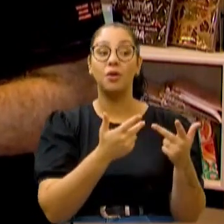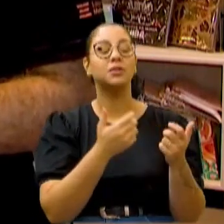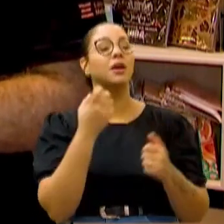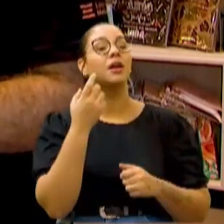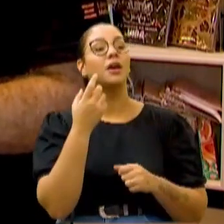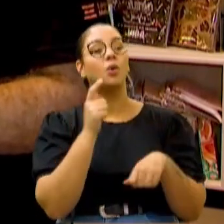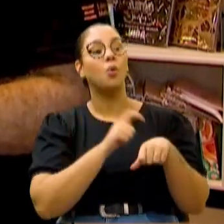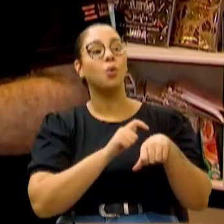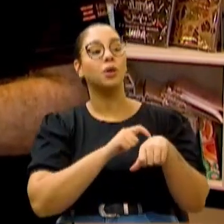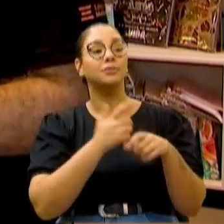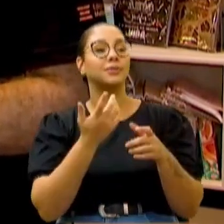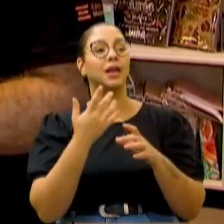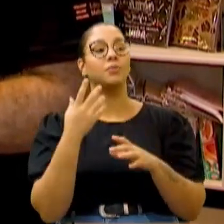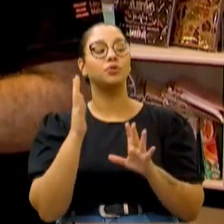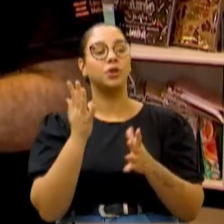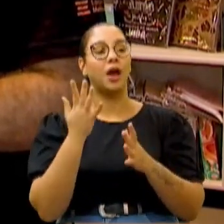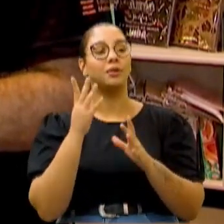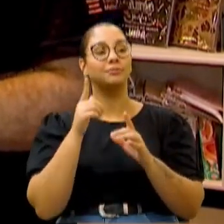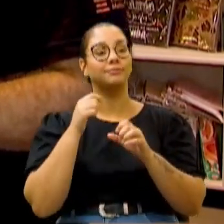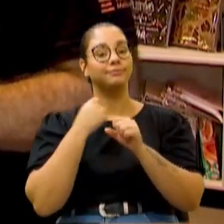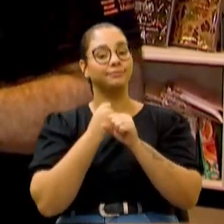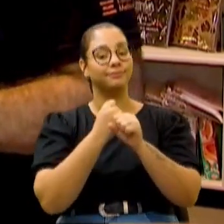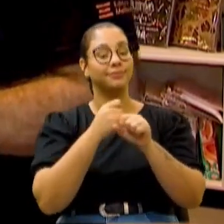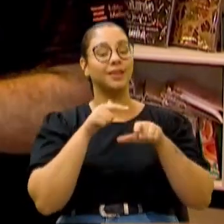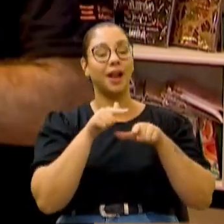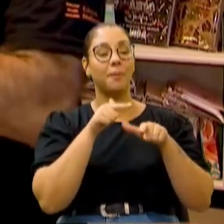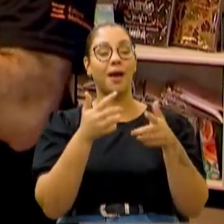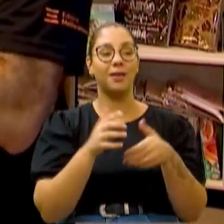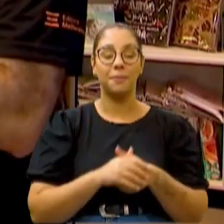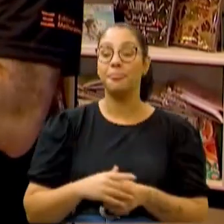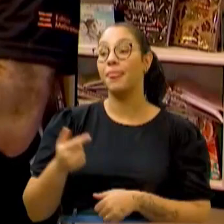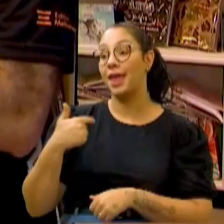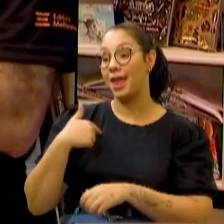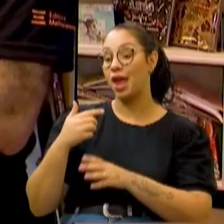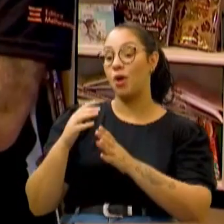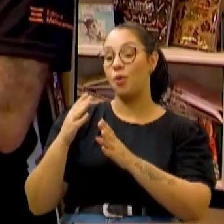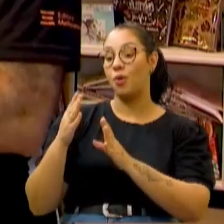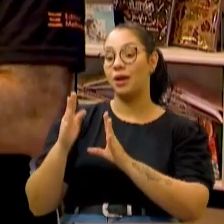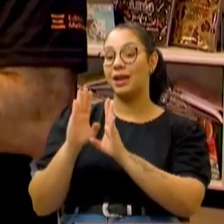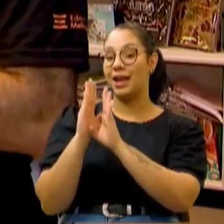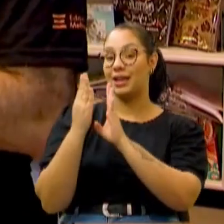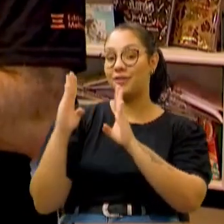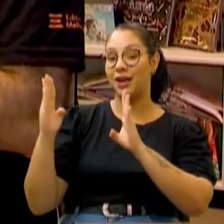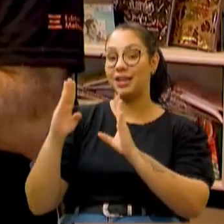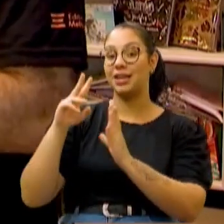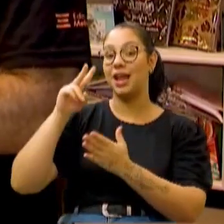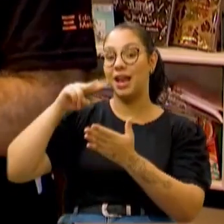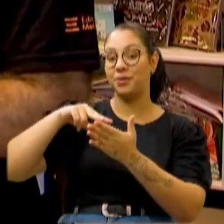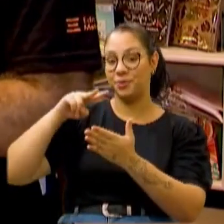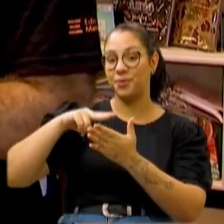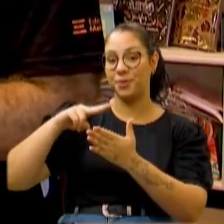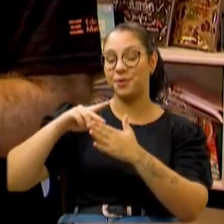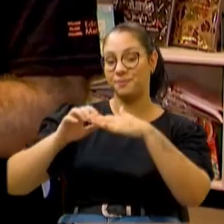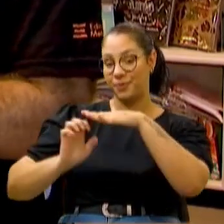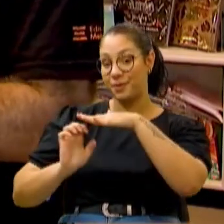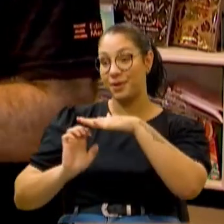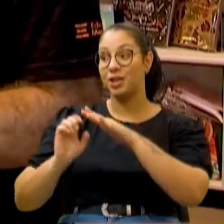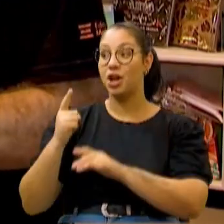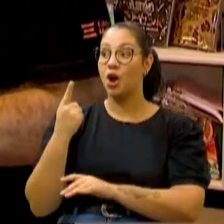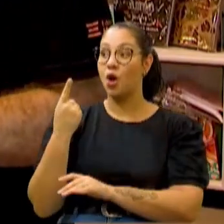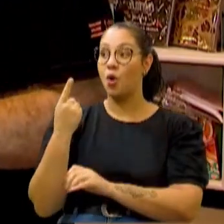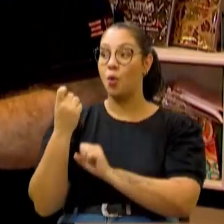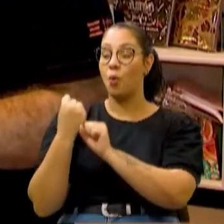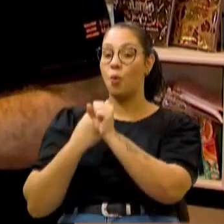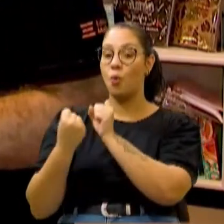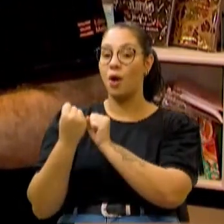primeira coisa, há quanto tempo você trabalha como atendente? Tá, eu tô aqui na Livraria Leitura há 1 ano e meio. Um ano e meio? Quase